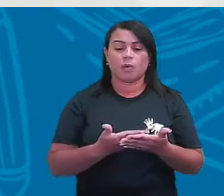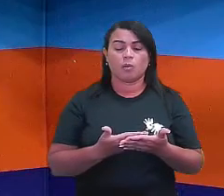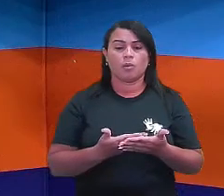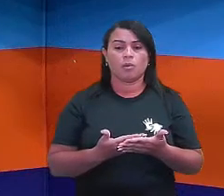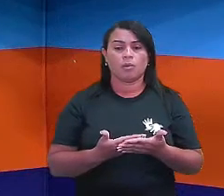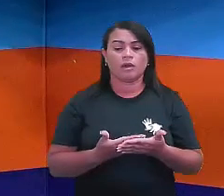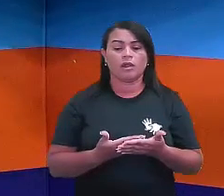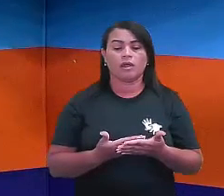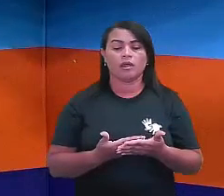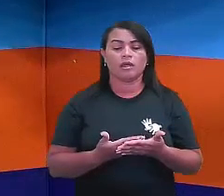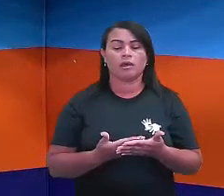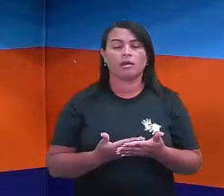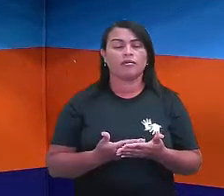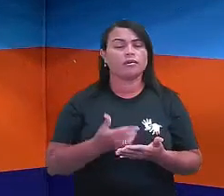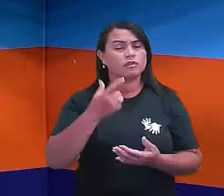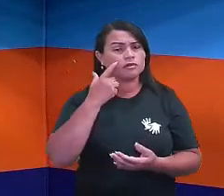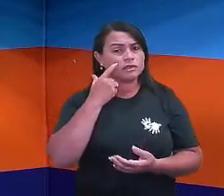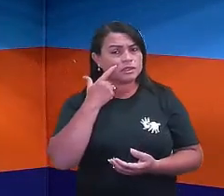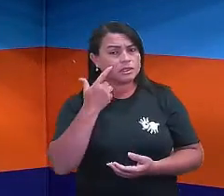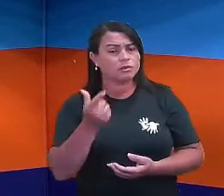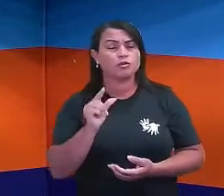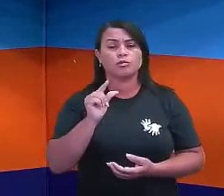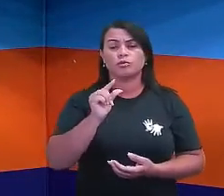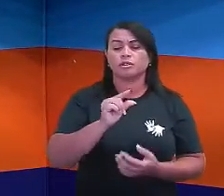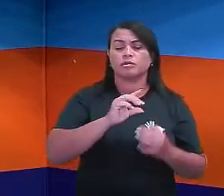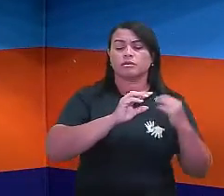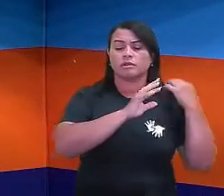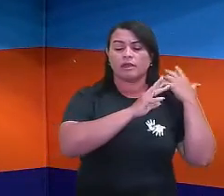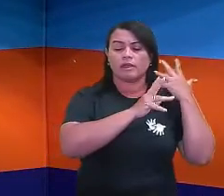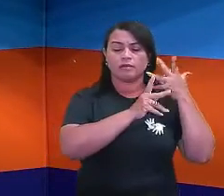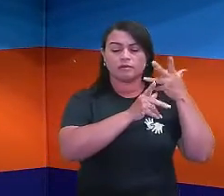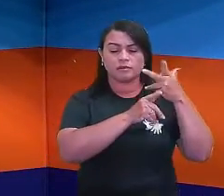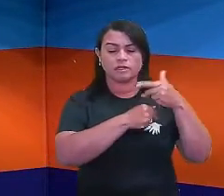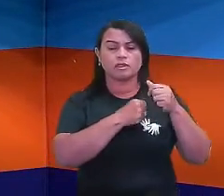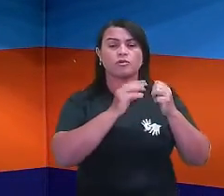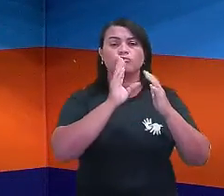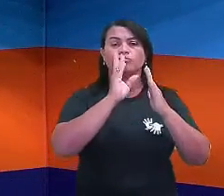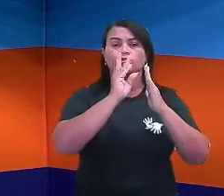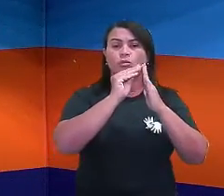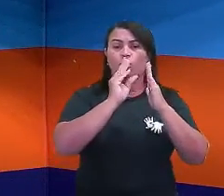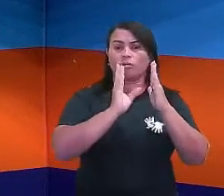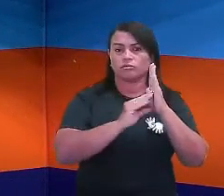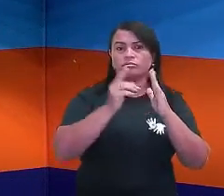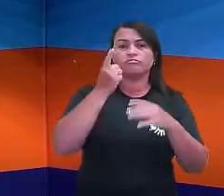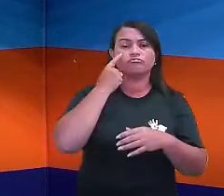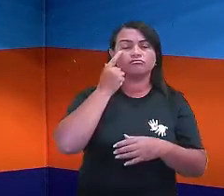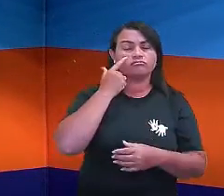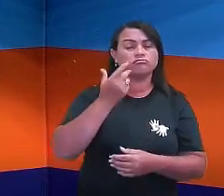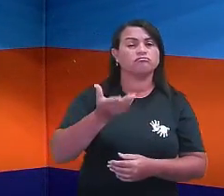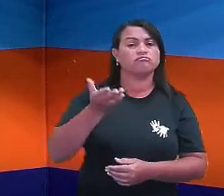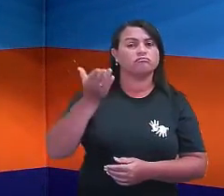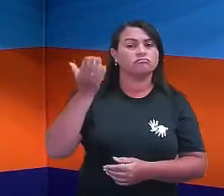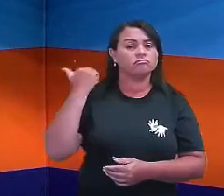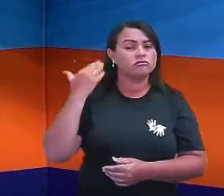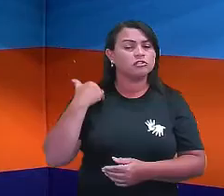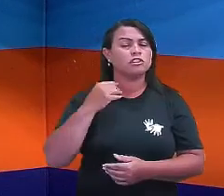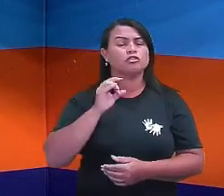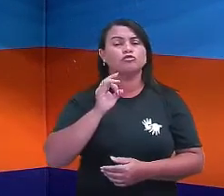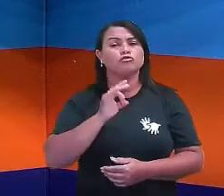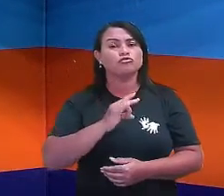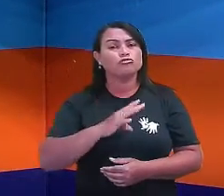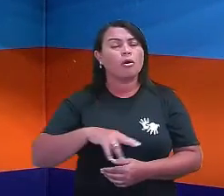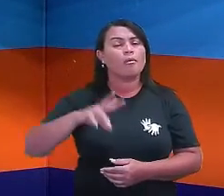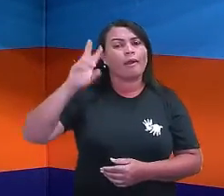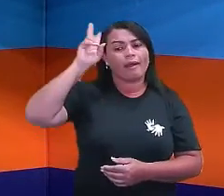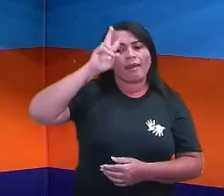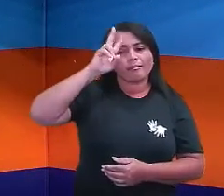foi isso que nós fizemos hoje, um pouquinho de revisão do conteúdo que nós já vimos anteriormente, só para a gente refrescar